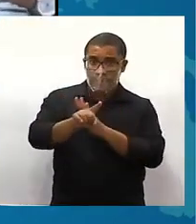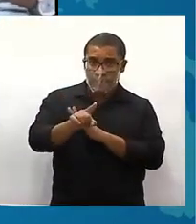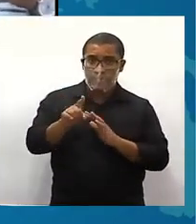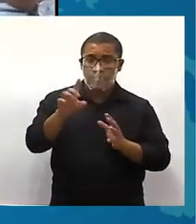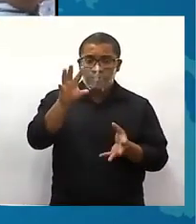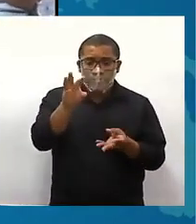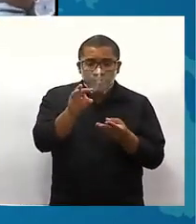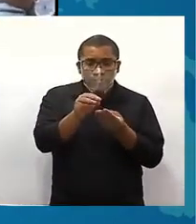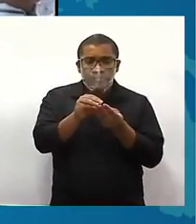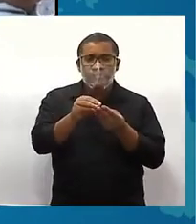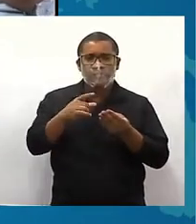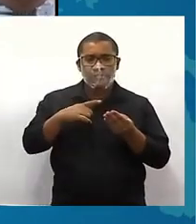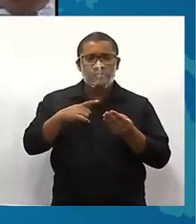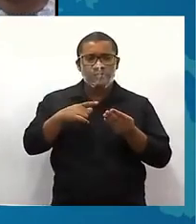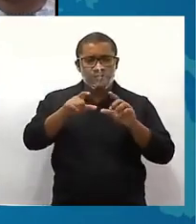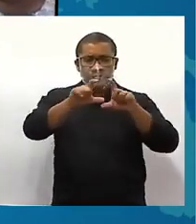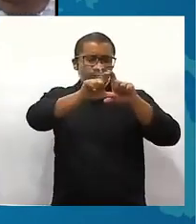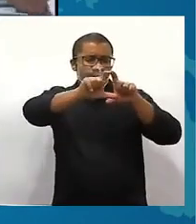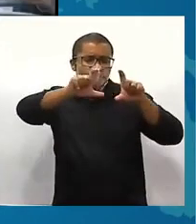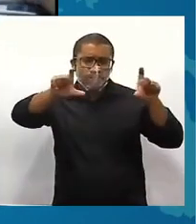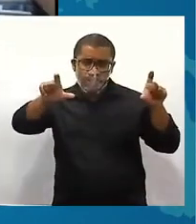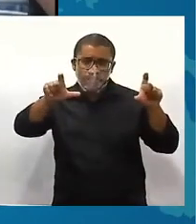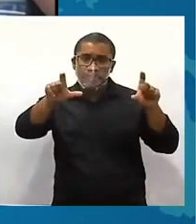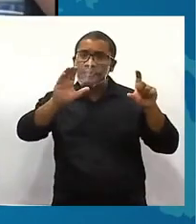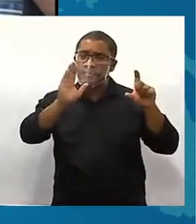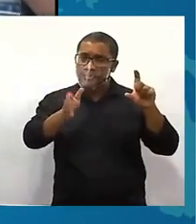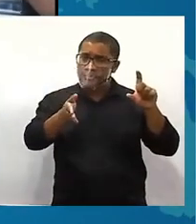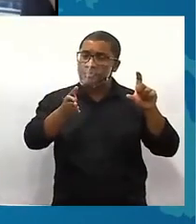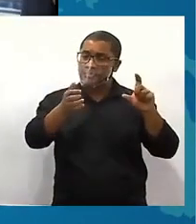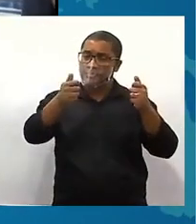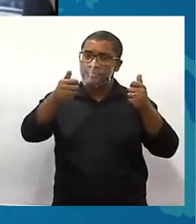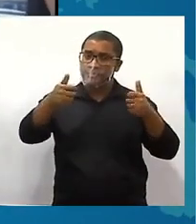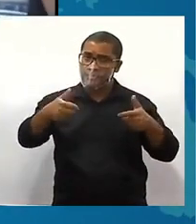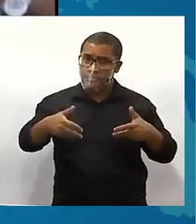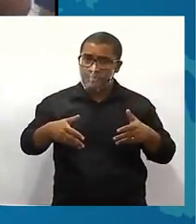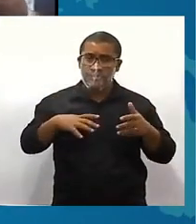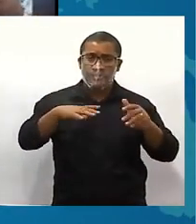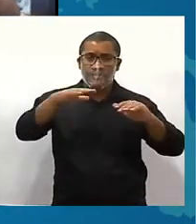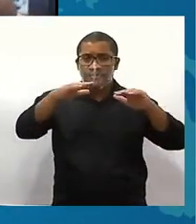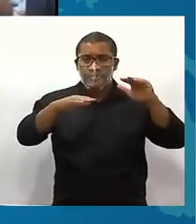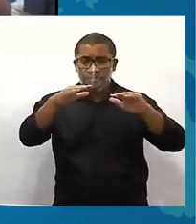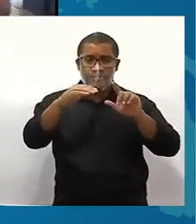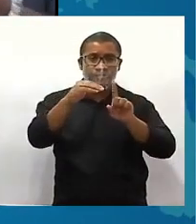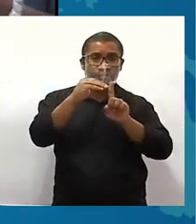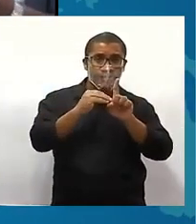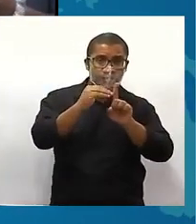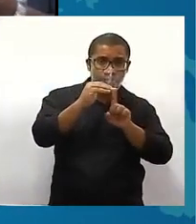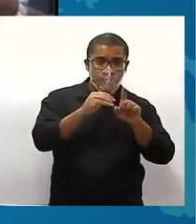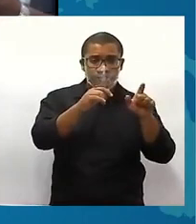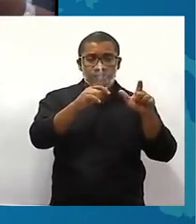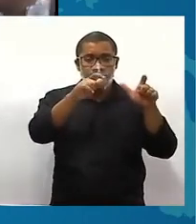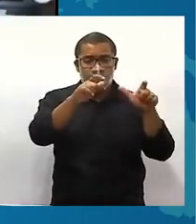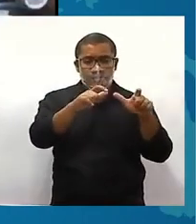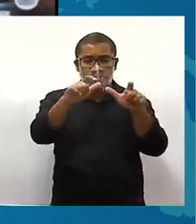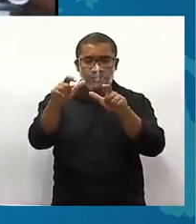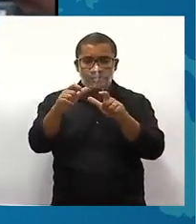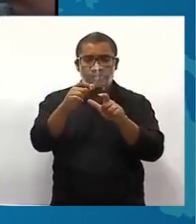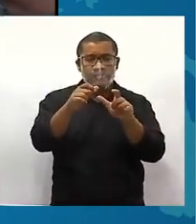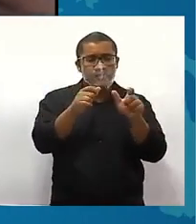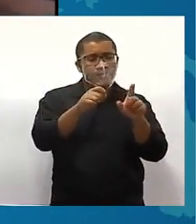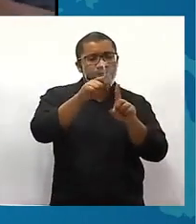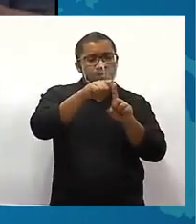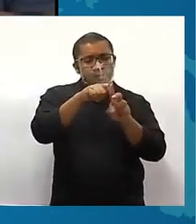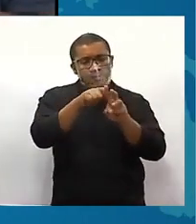da própria enunciato está falando que a variação da temperatura ao longo das estações do ano definiu